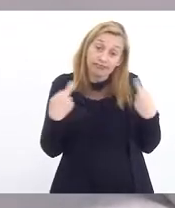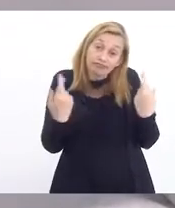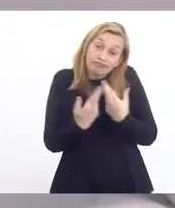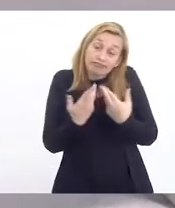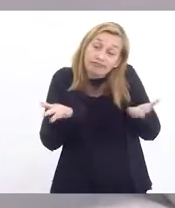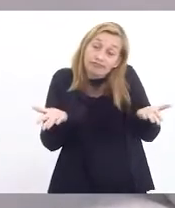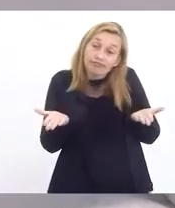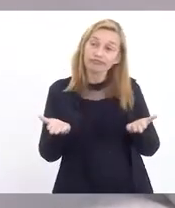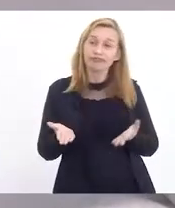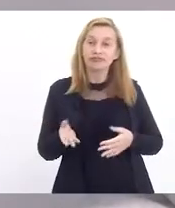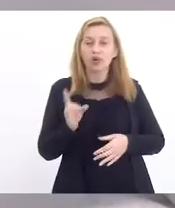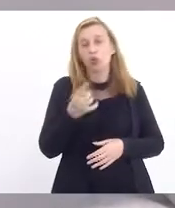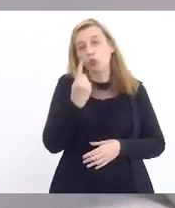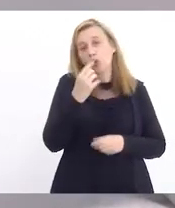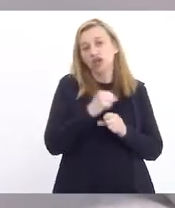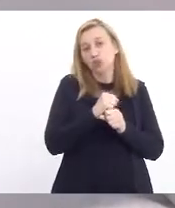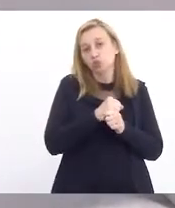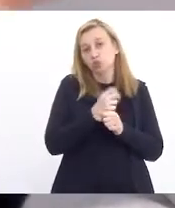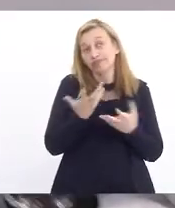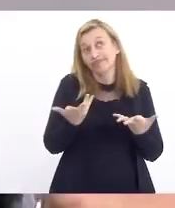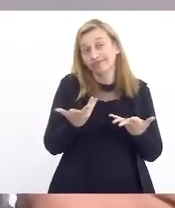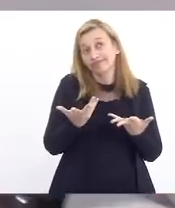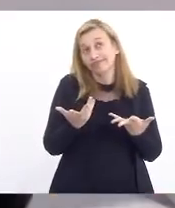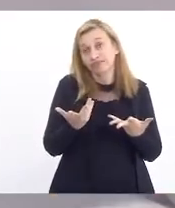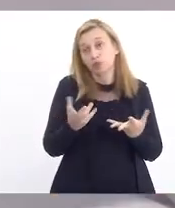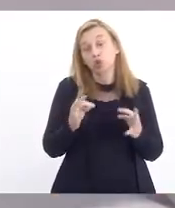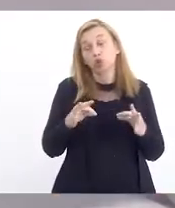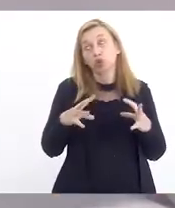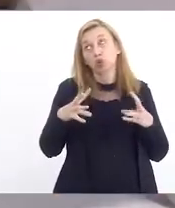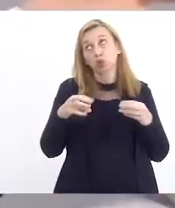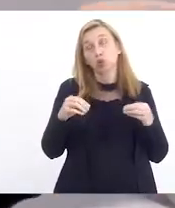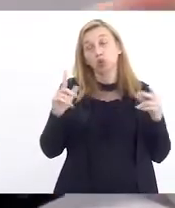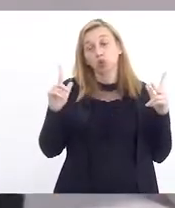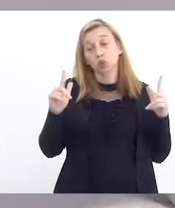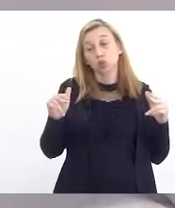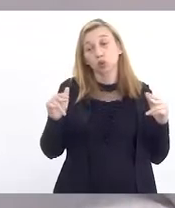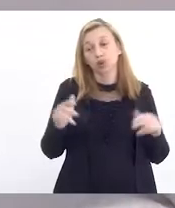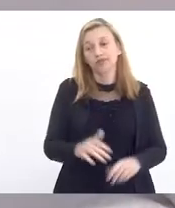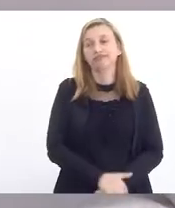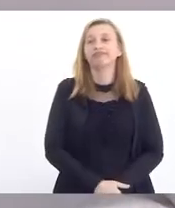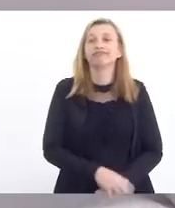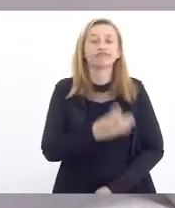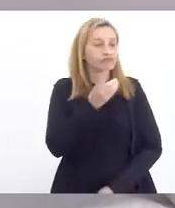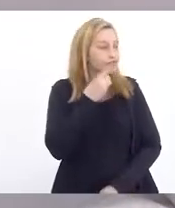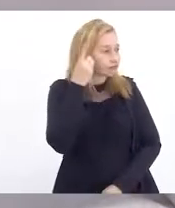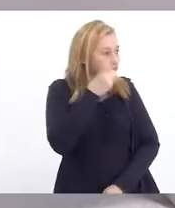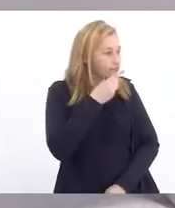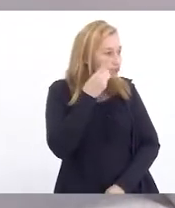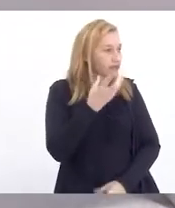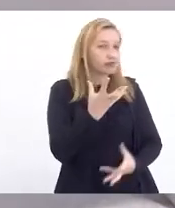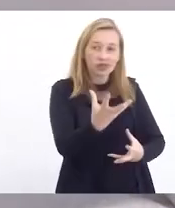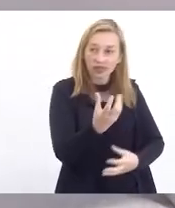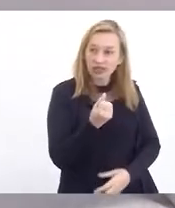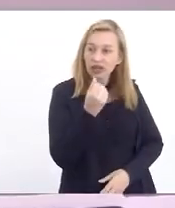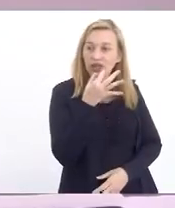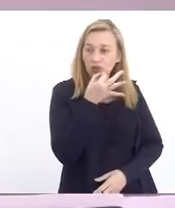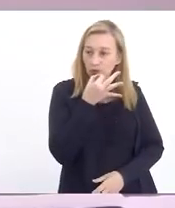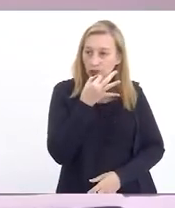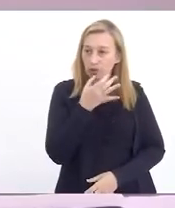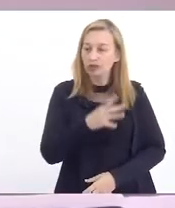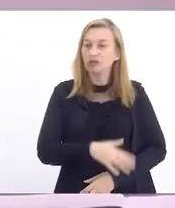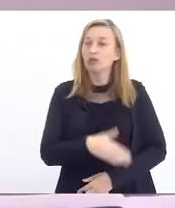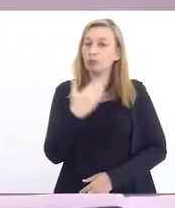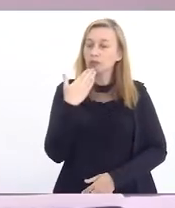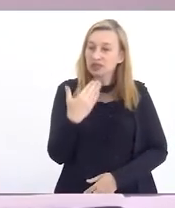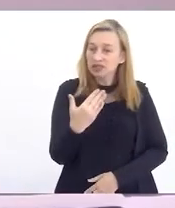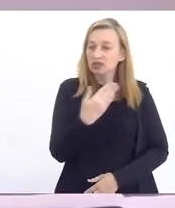senão, daqui a um ano, está tudo na mesma. Deputado Luiz Paulo, nós vamos aceitar a sua sugestão e vamos